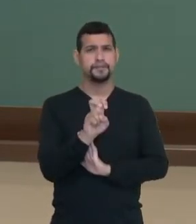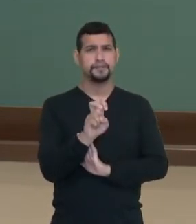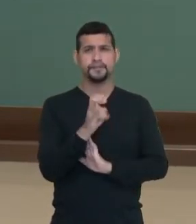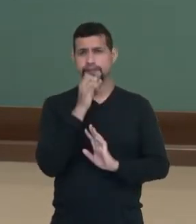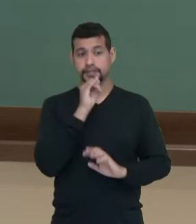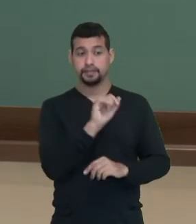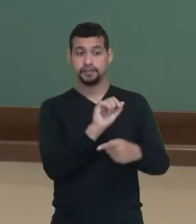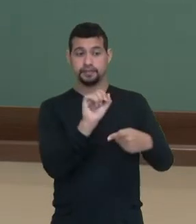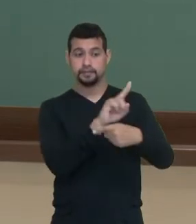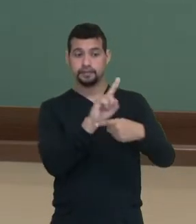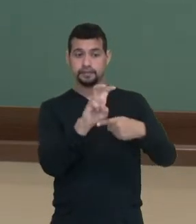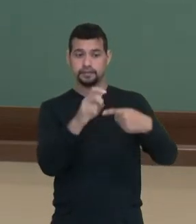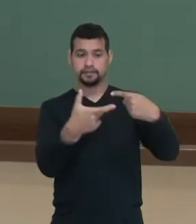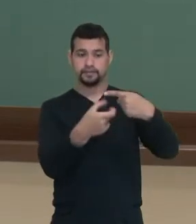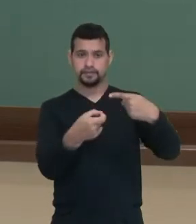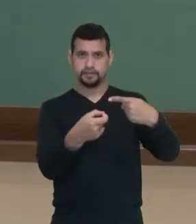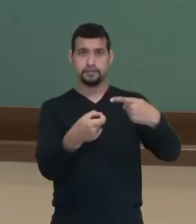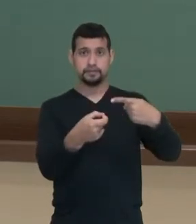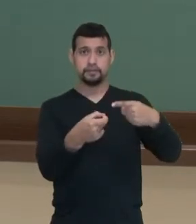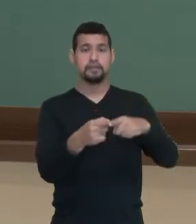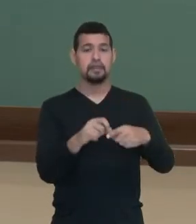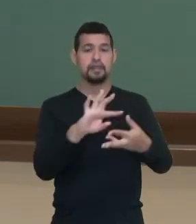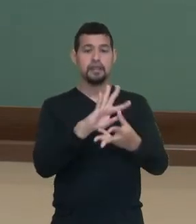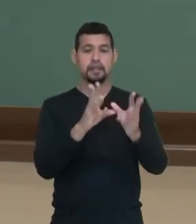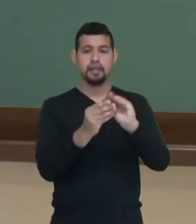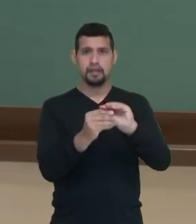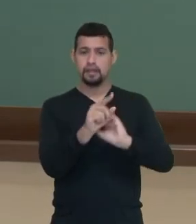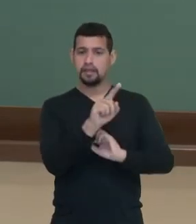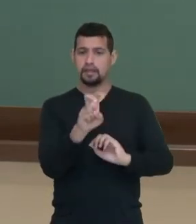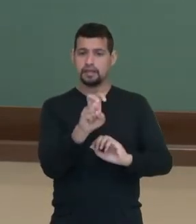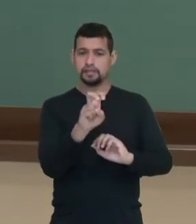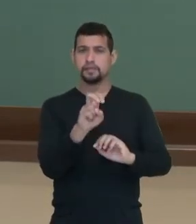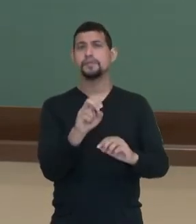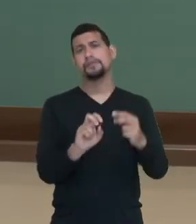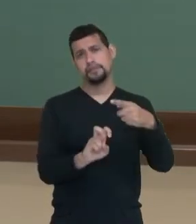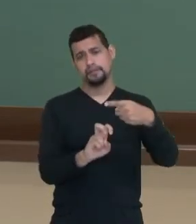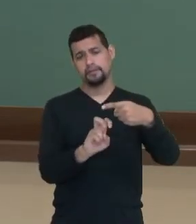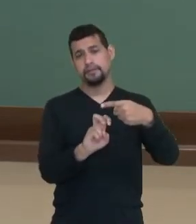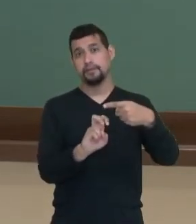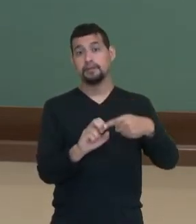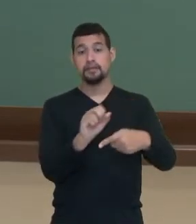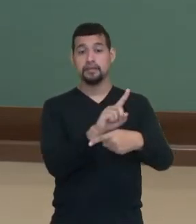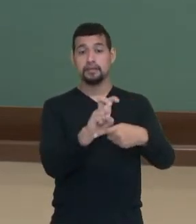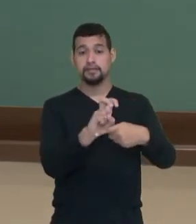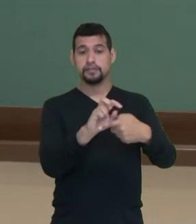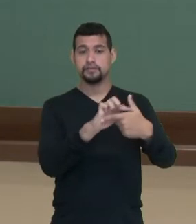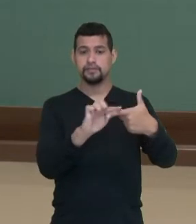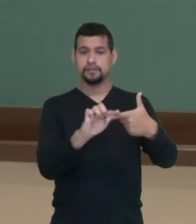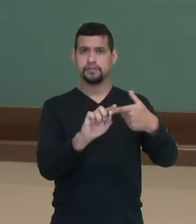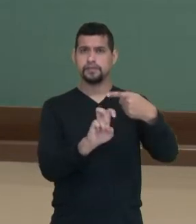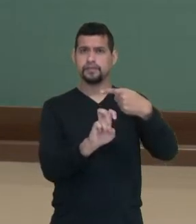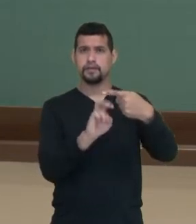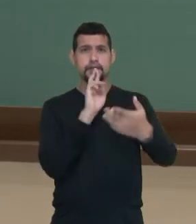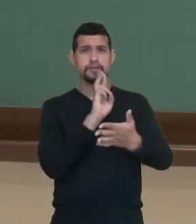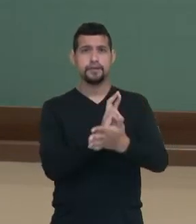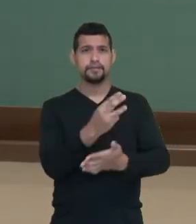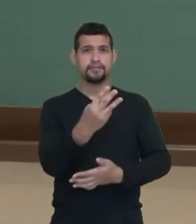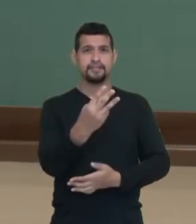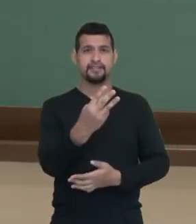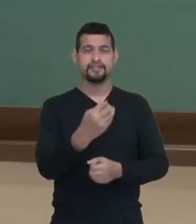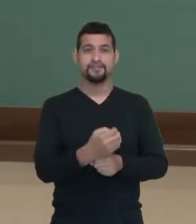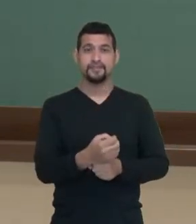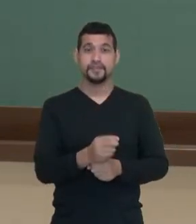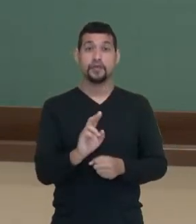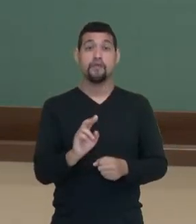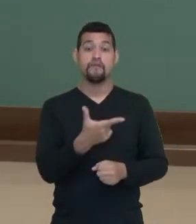pegou 15 sobre 20, simplificou o 15 por 5, né? 15 dividido por 5, 3. Pegou